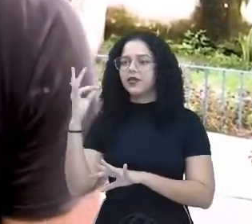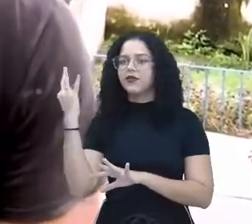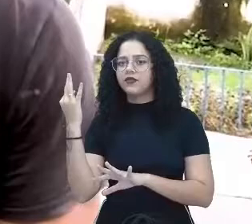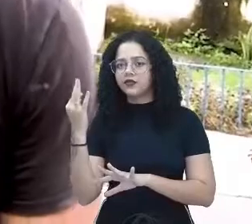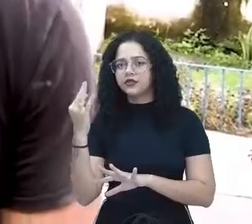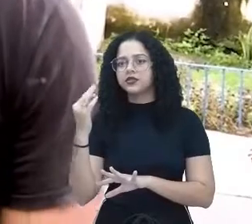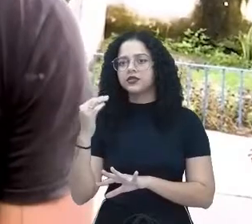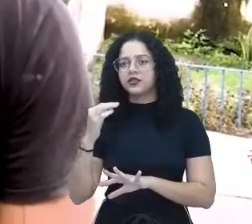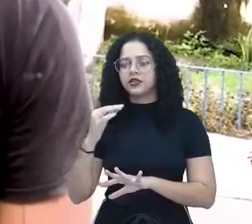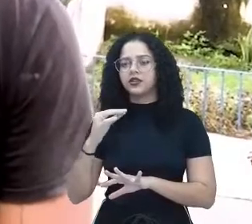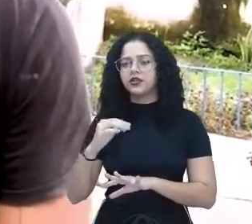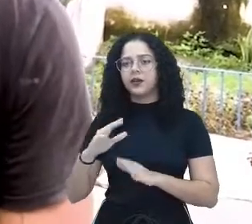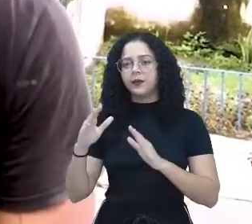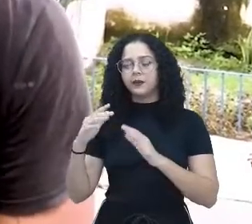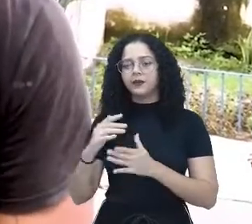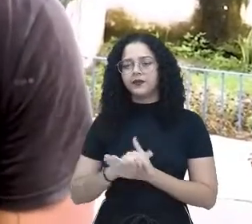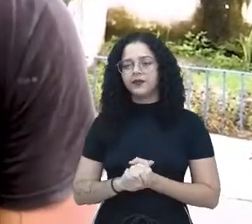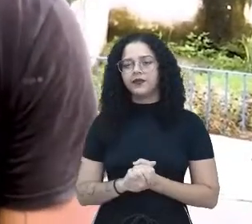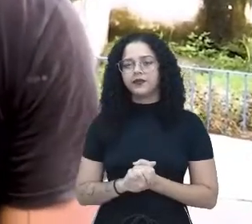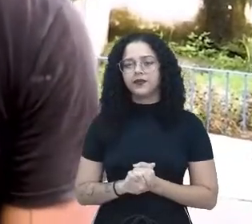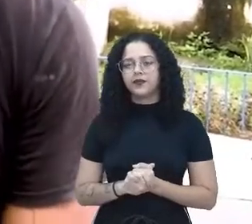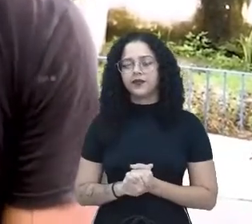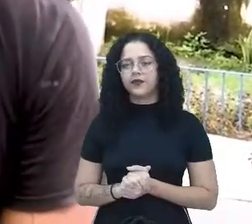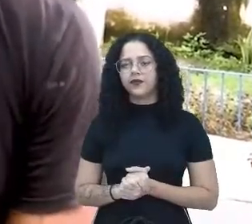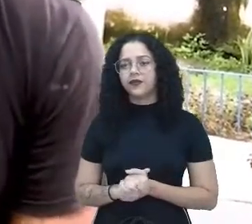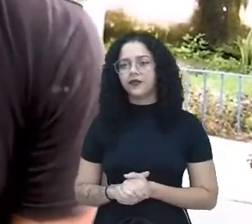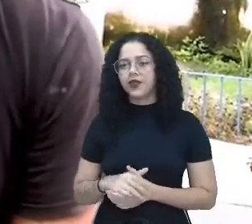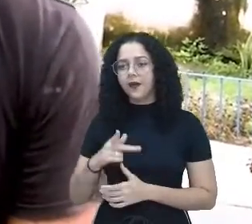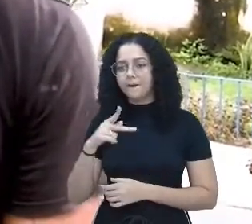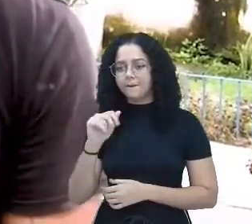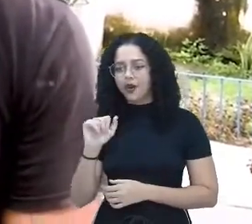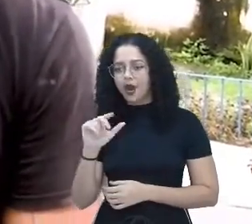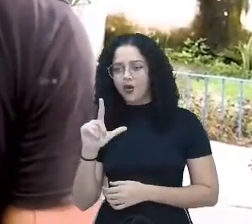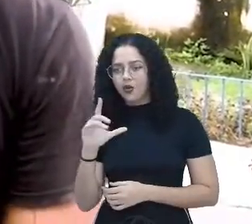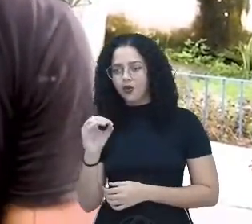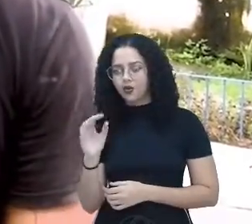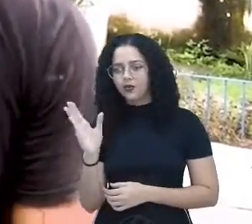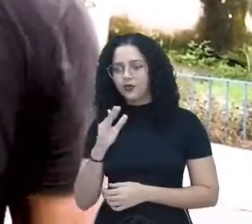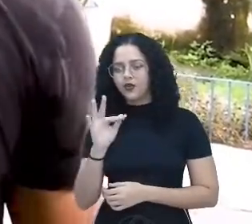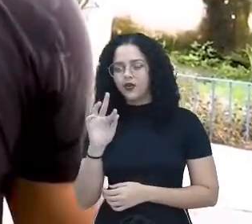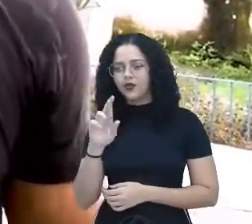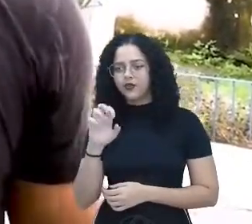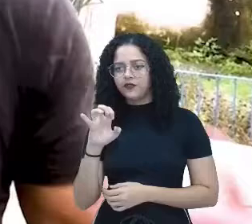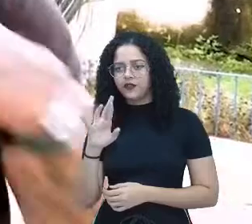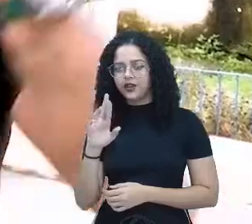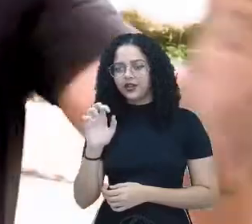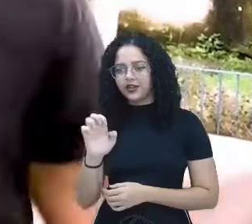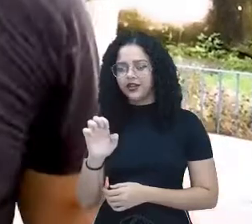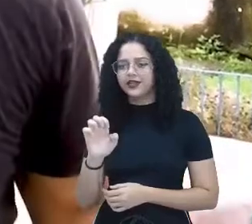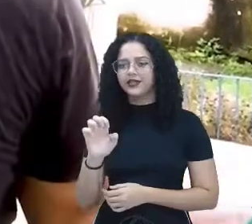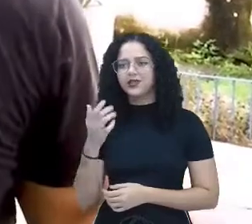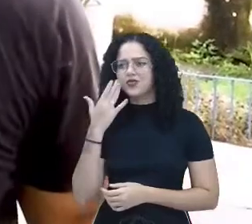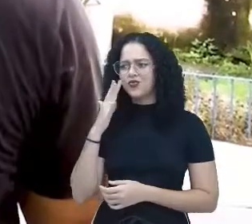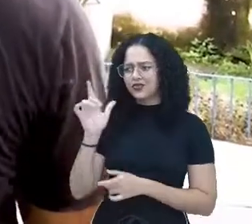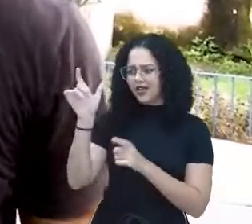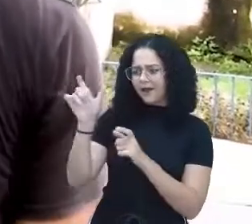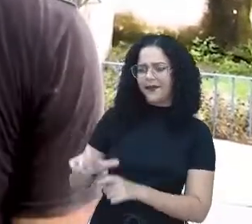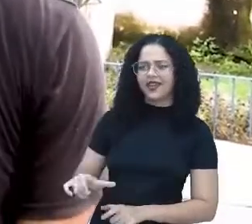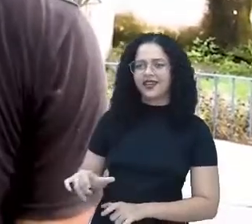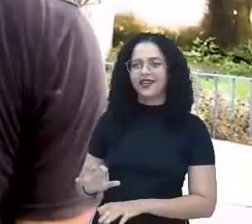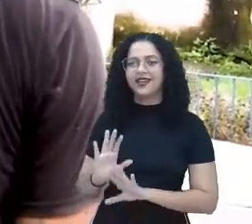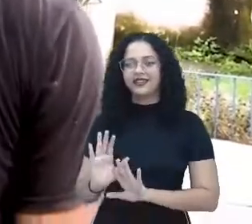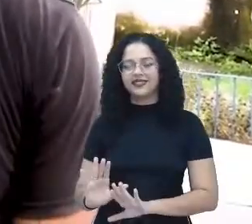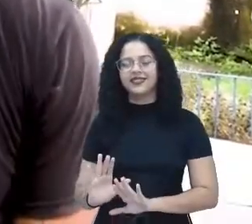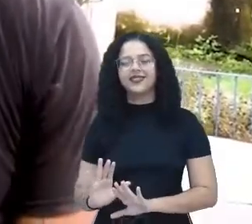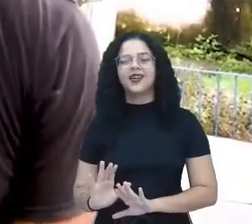da educação e revolucionou aquele lugar. Paulo Freire hoje, a gestão nem lembra, diz que não sabe nem quem é.